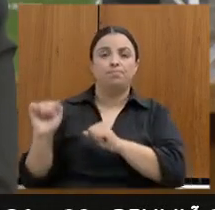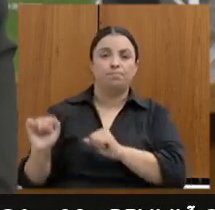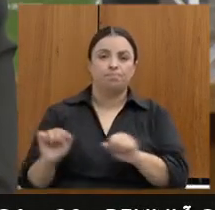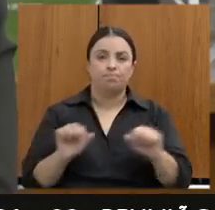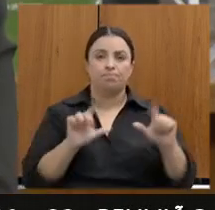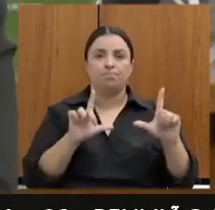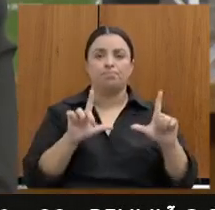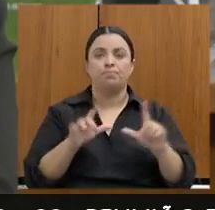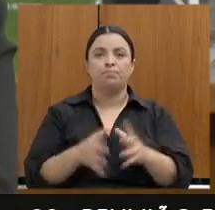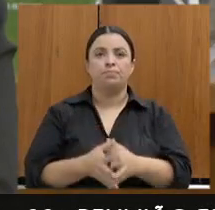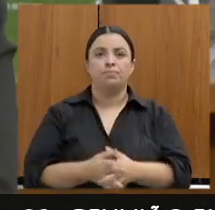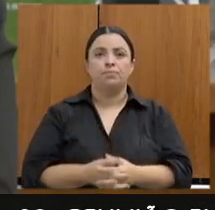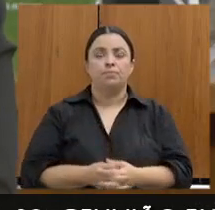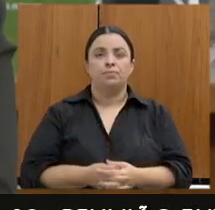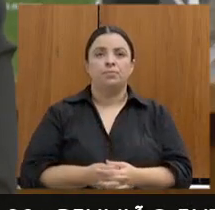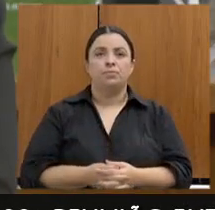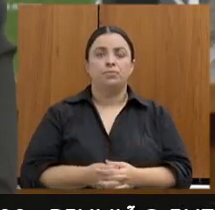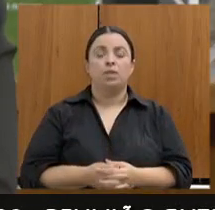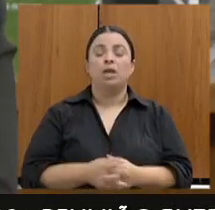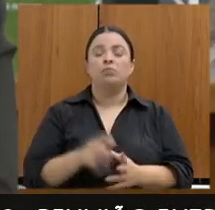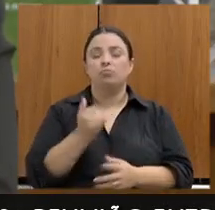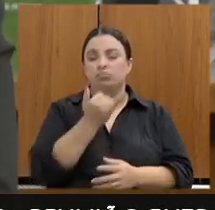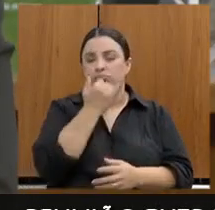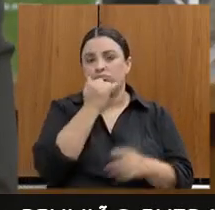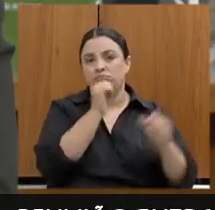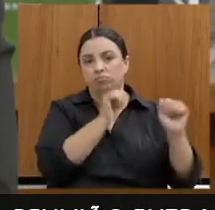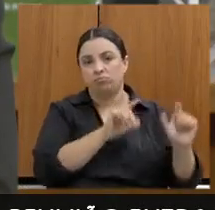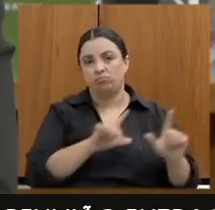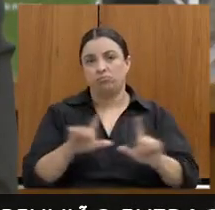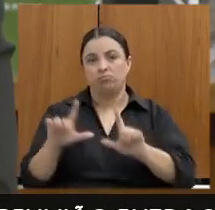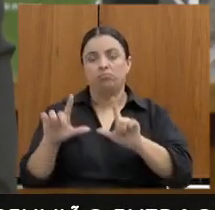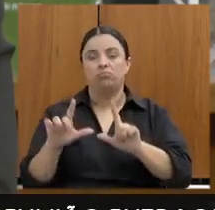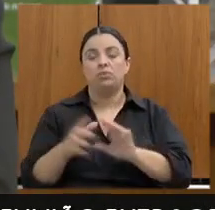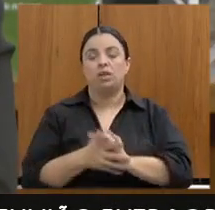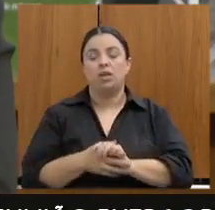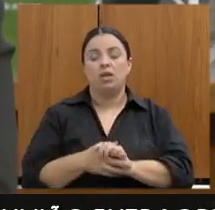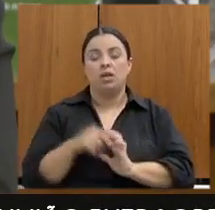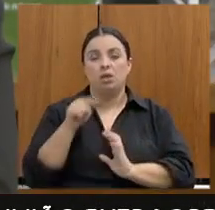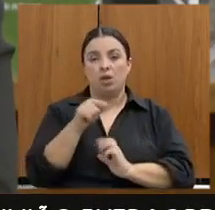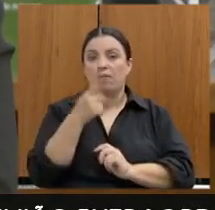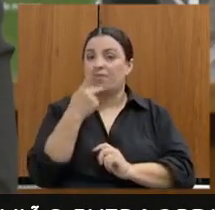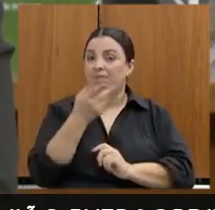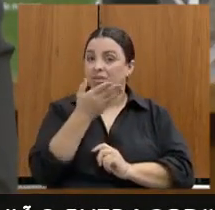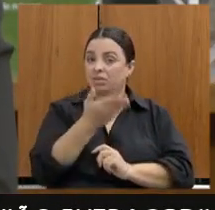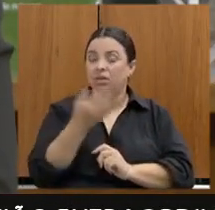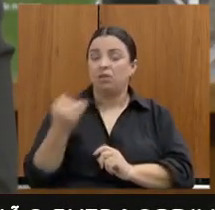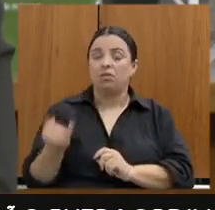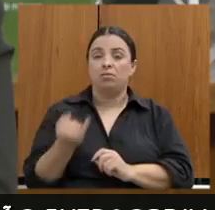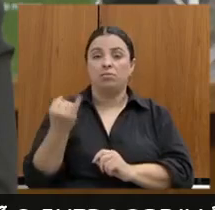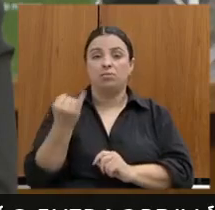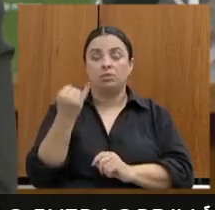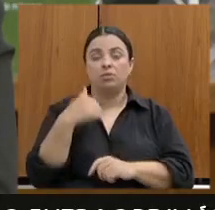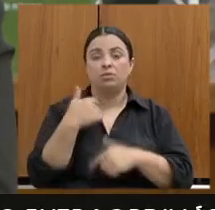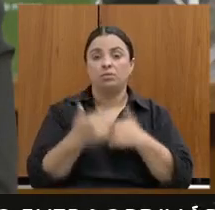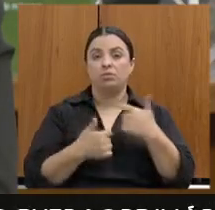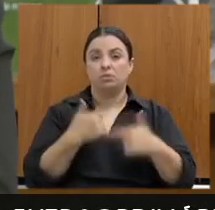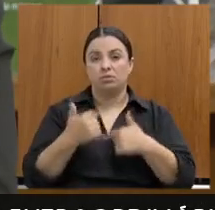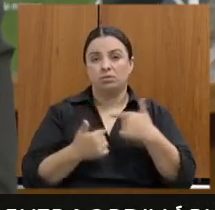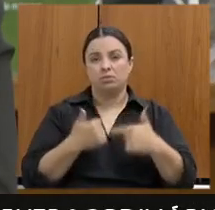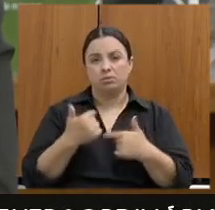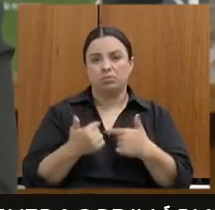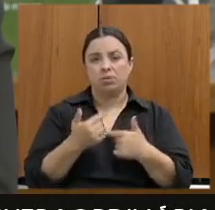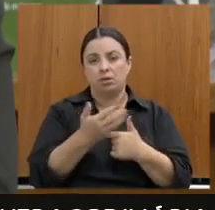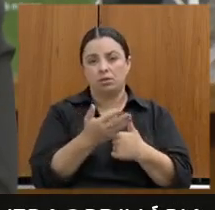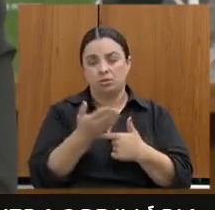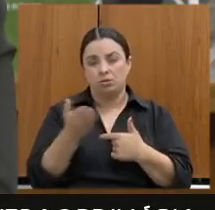e a volta uma por gentileza eu quero aqui destacar senhores deputados a importância do trabalho dos Senhores